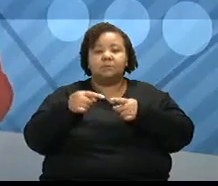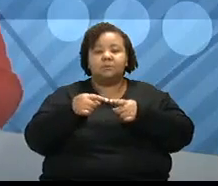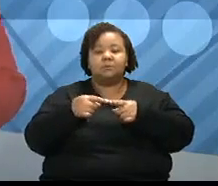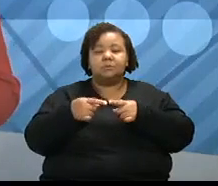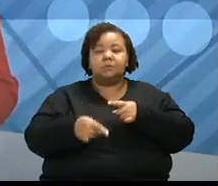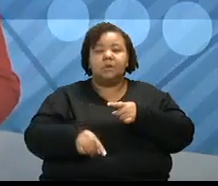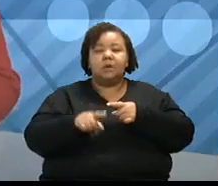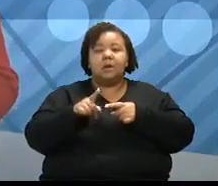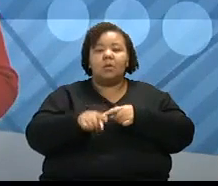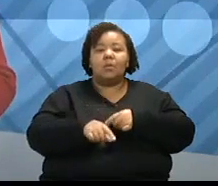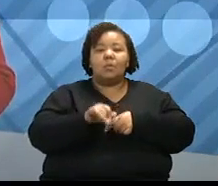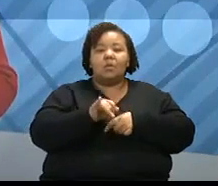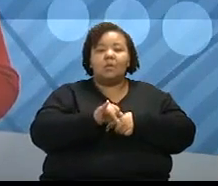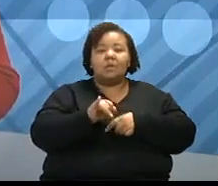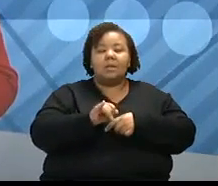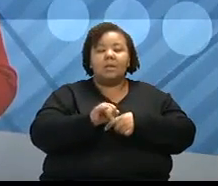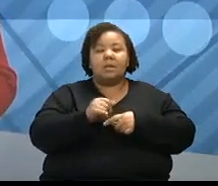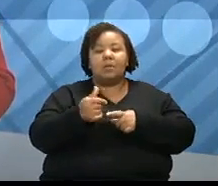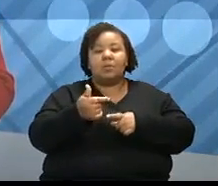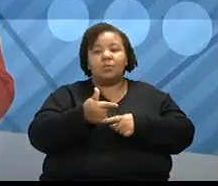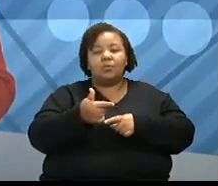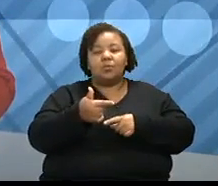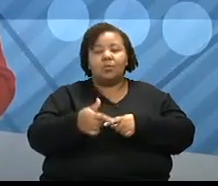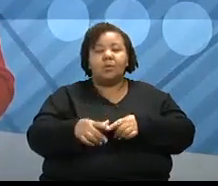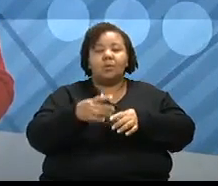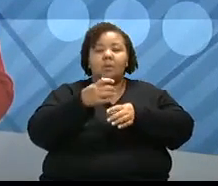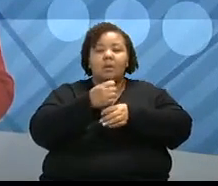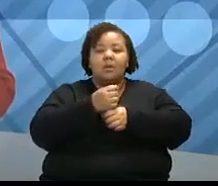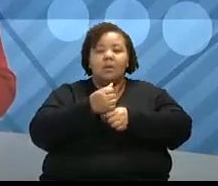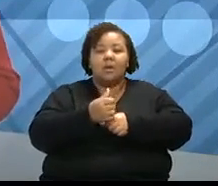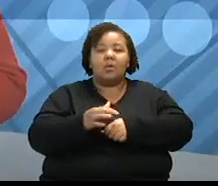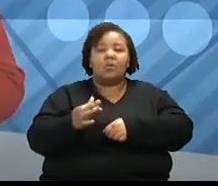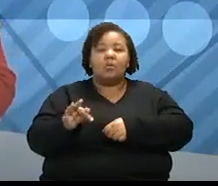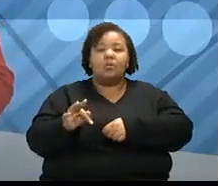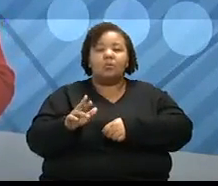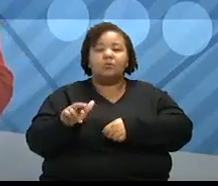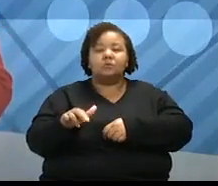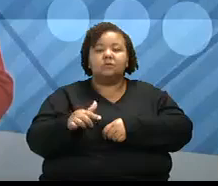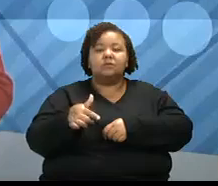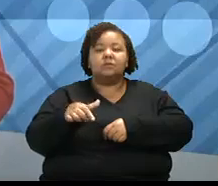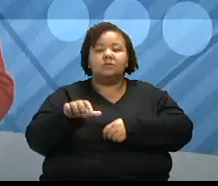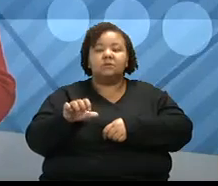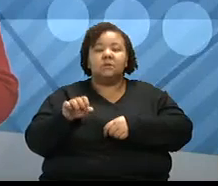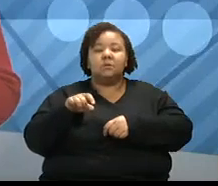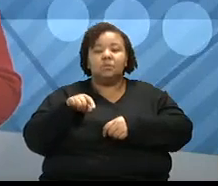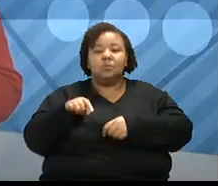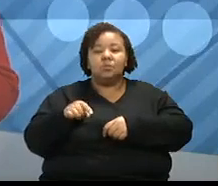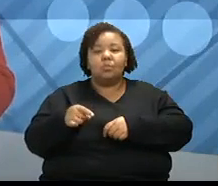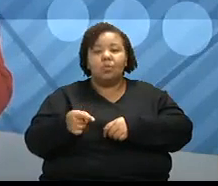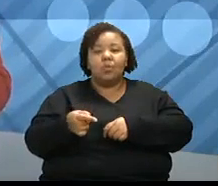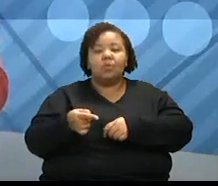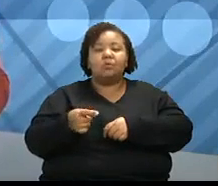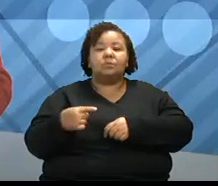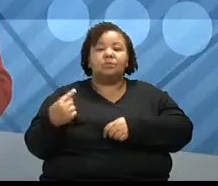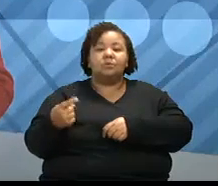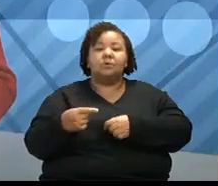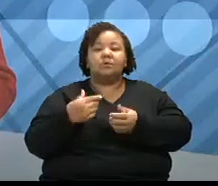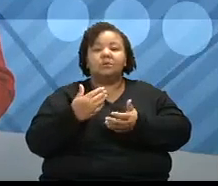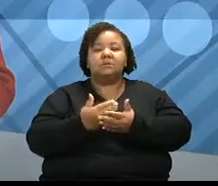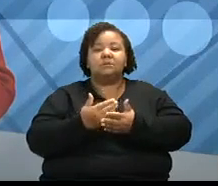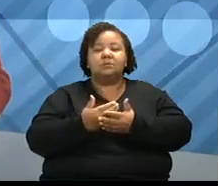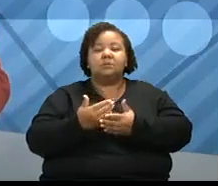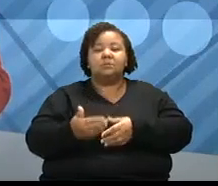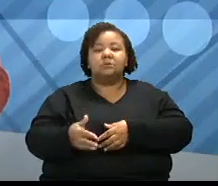integrais duplas, ao cálculo de funções no ponto para casos de campos conservativos, e nós estudamos um